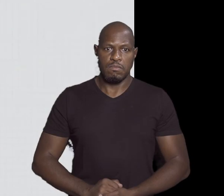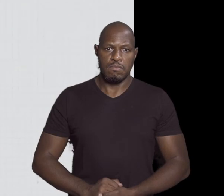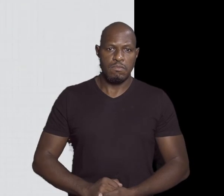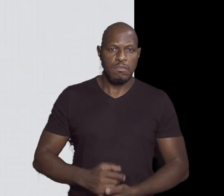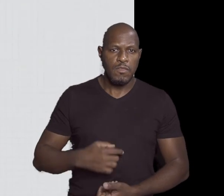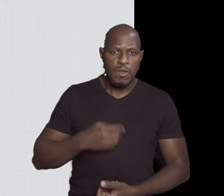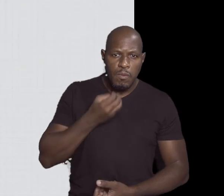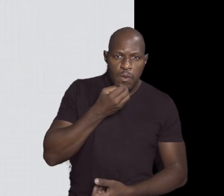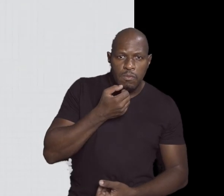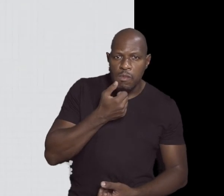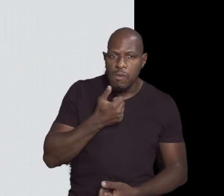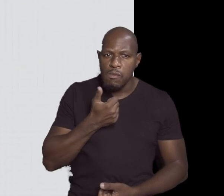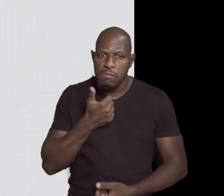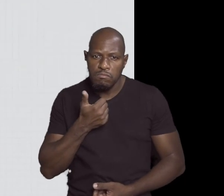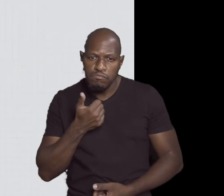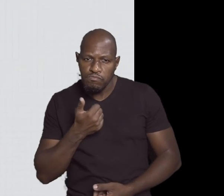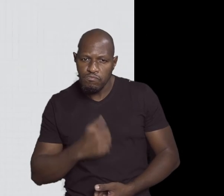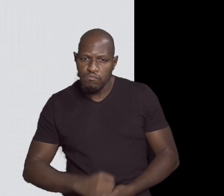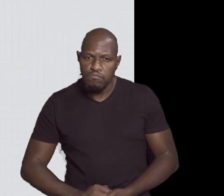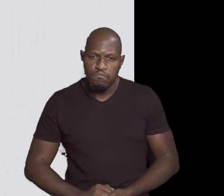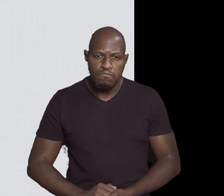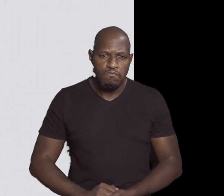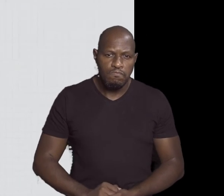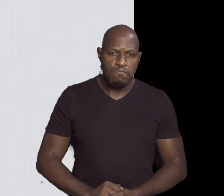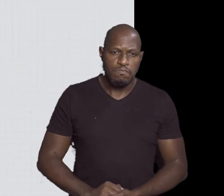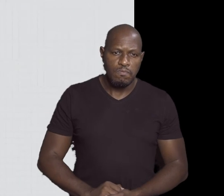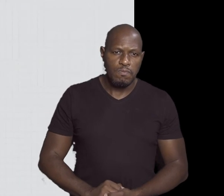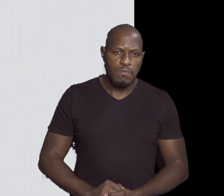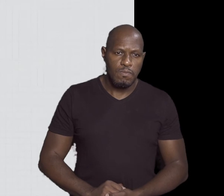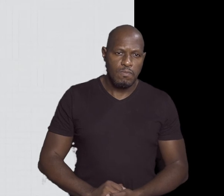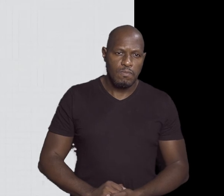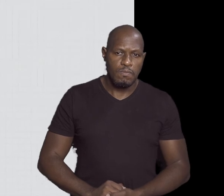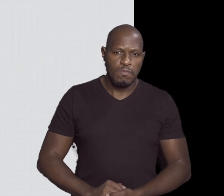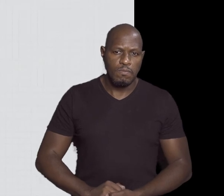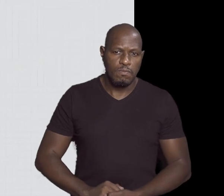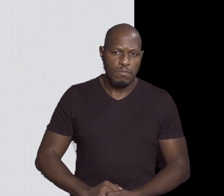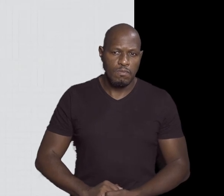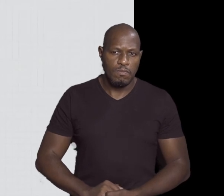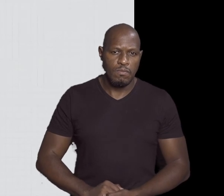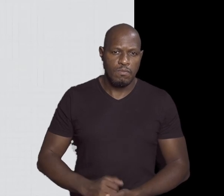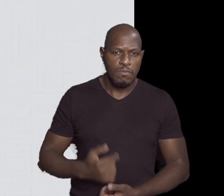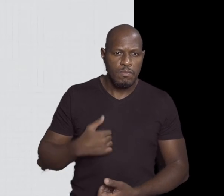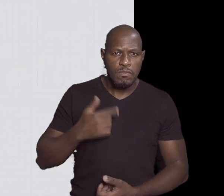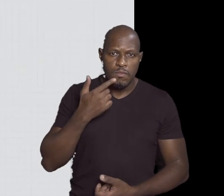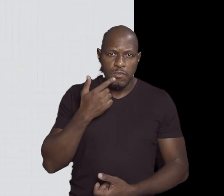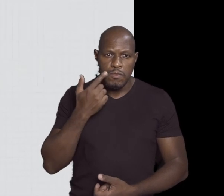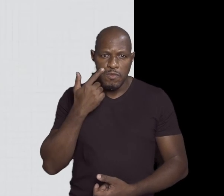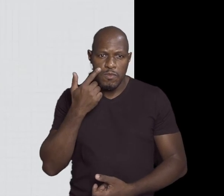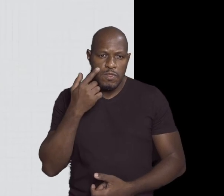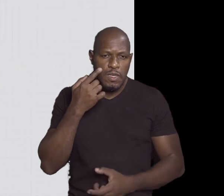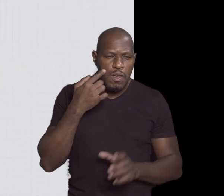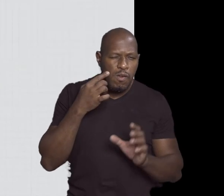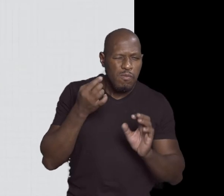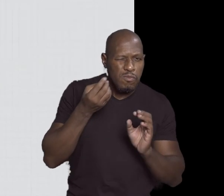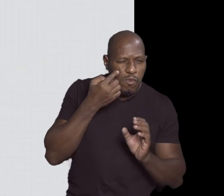Agora eu volto para de